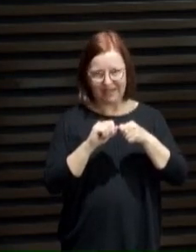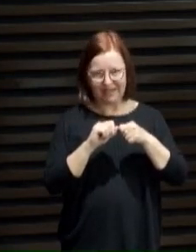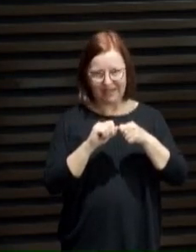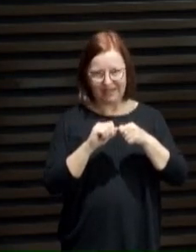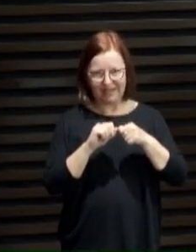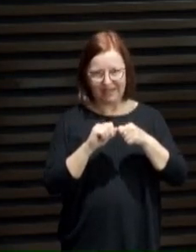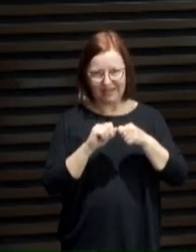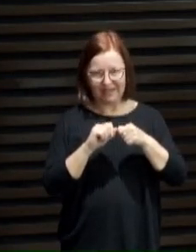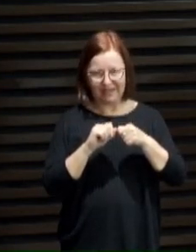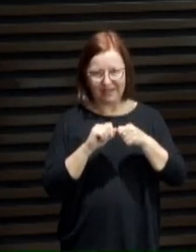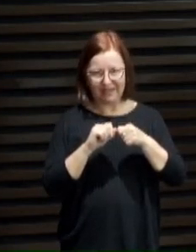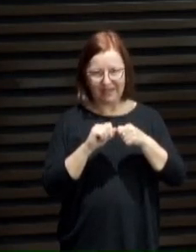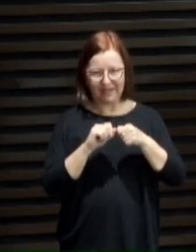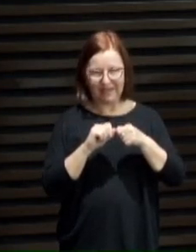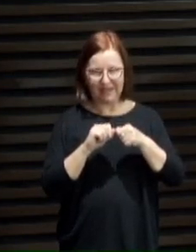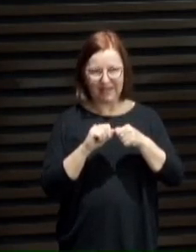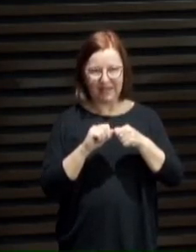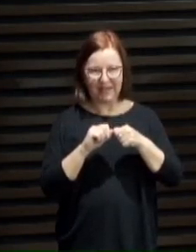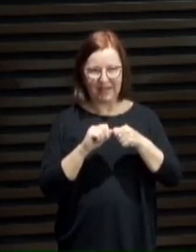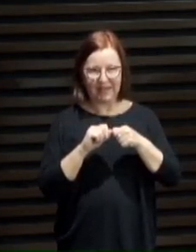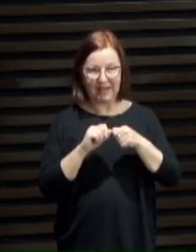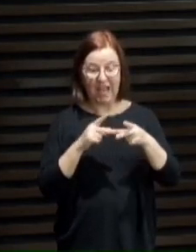fui destinado a cumprir,